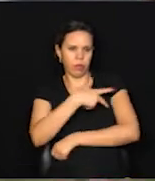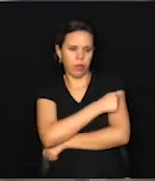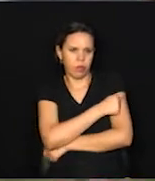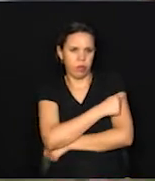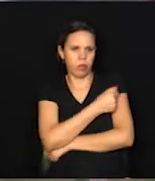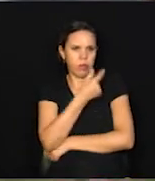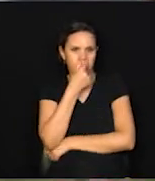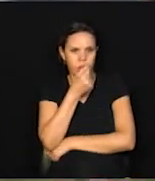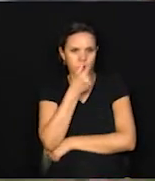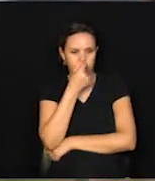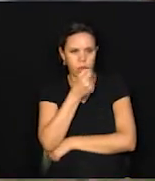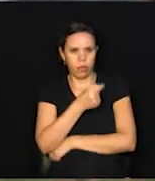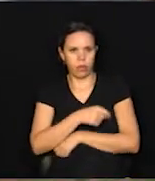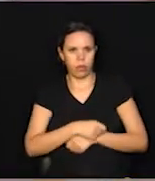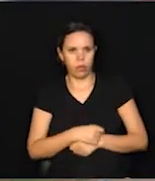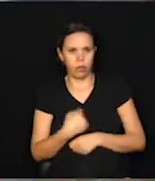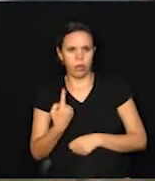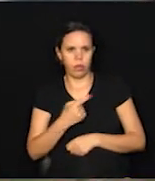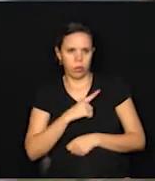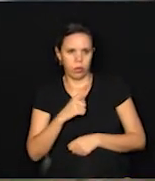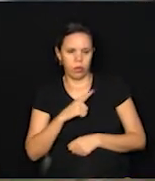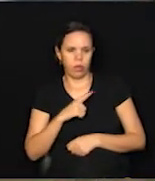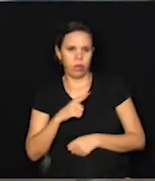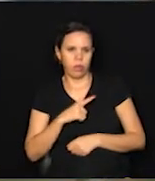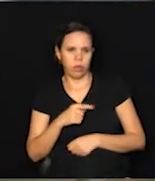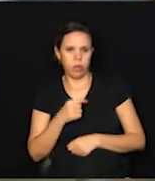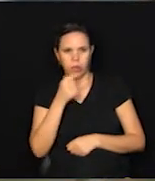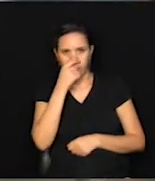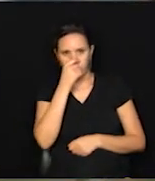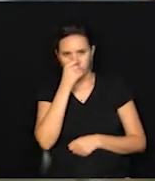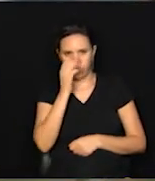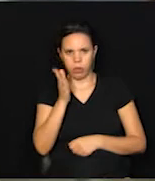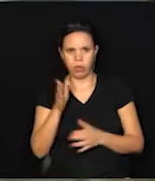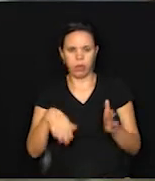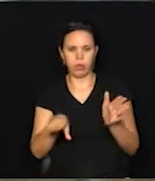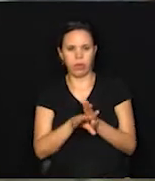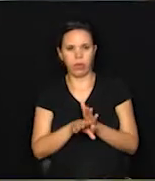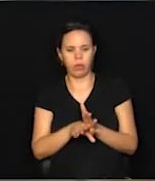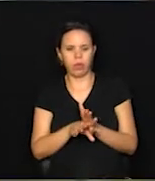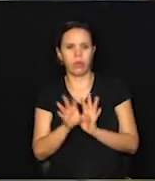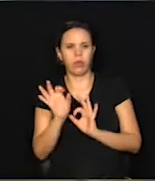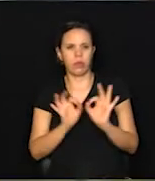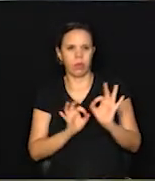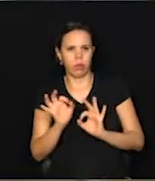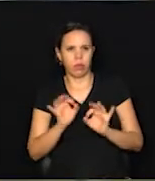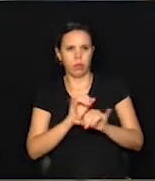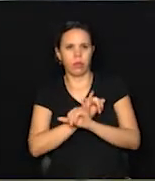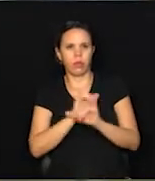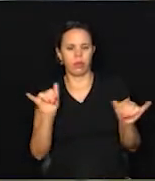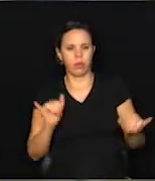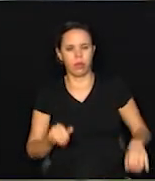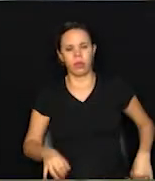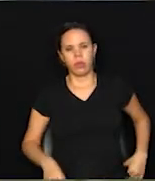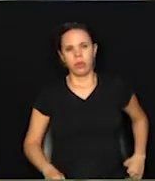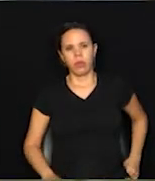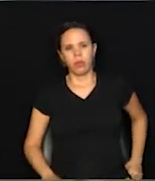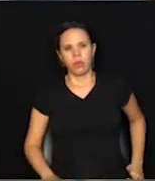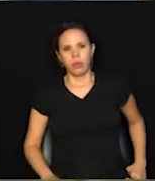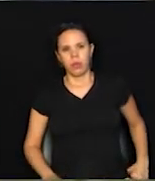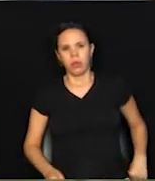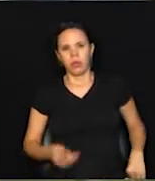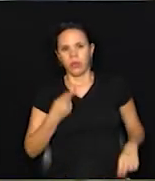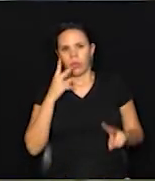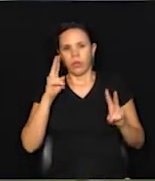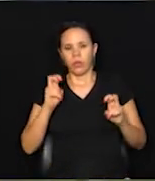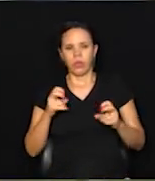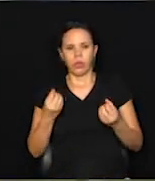gripe. A gente tem aí, já chegando, já estão preparando aí a campanha, né? Então, eu queria que vocês comentassem um pouco